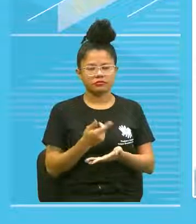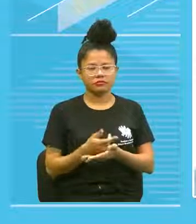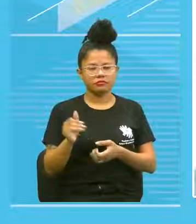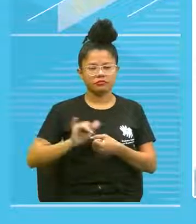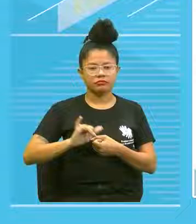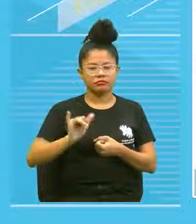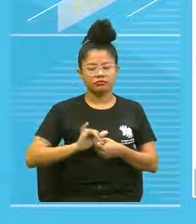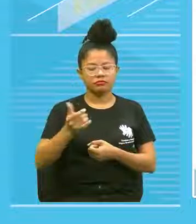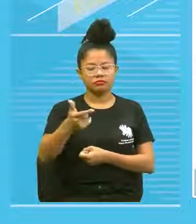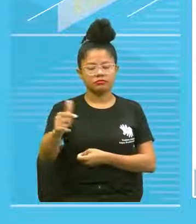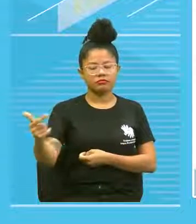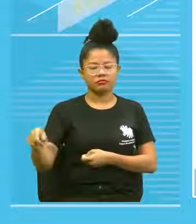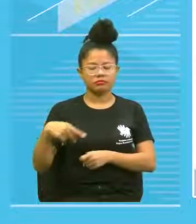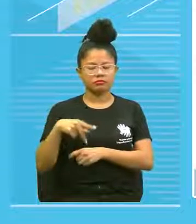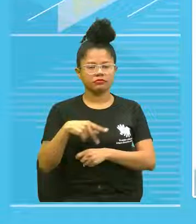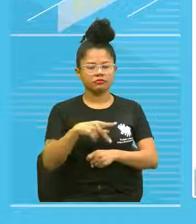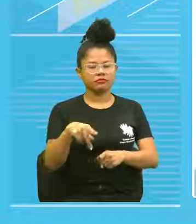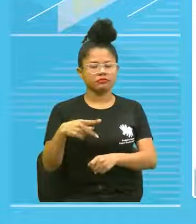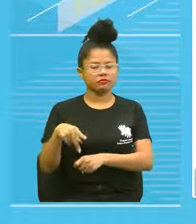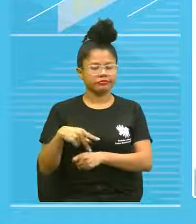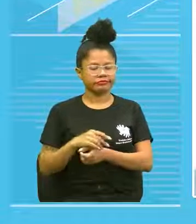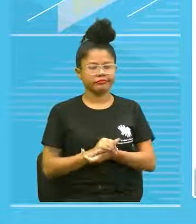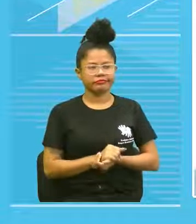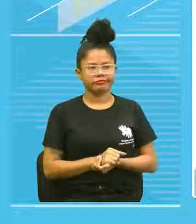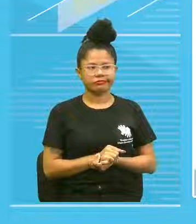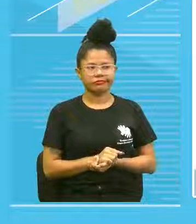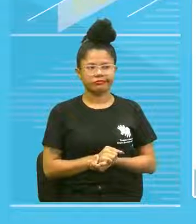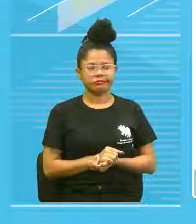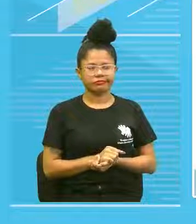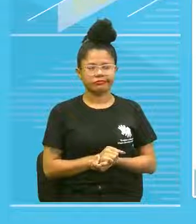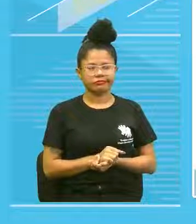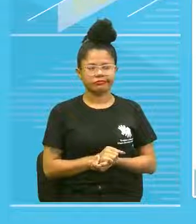fora de outros países